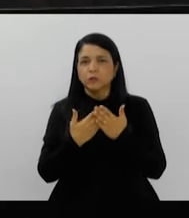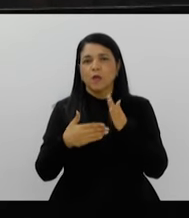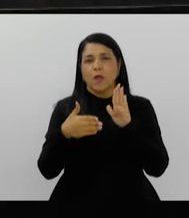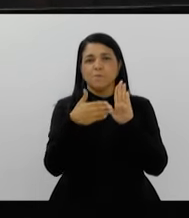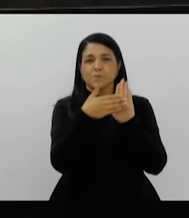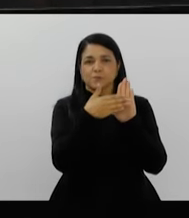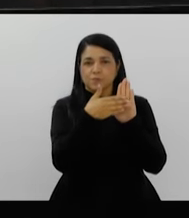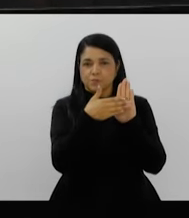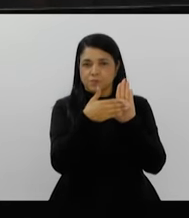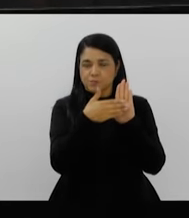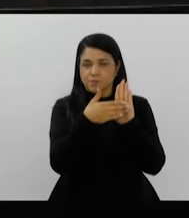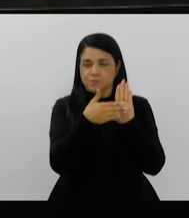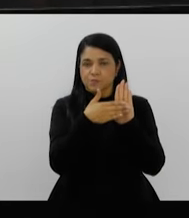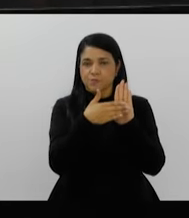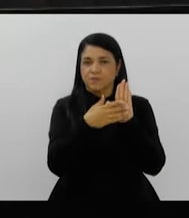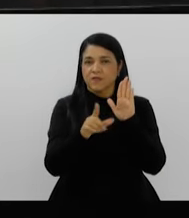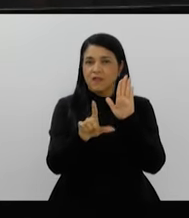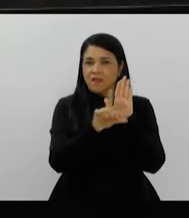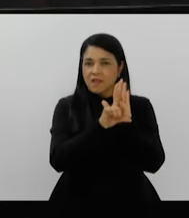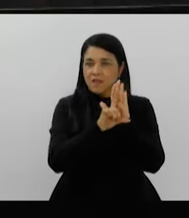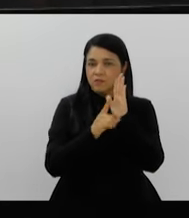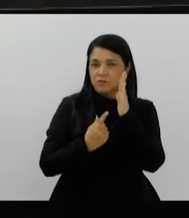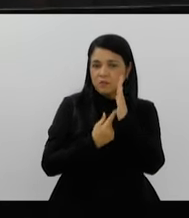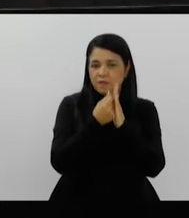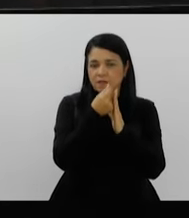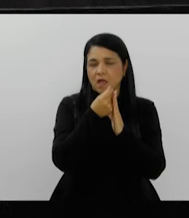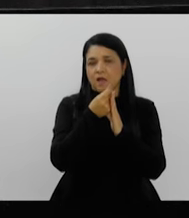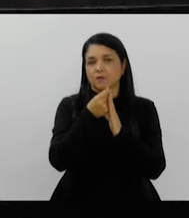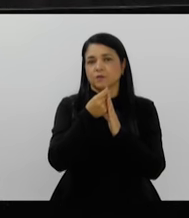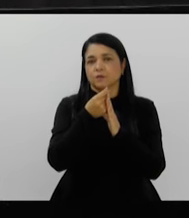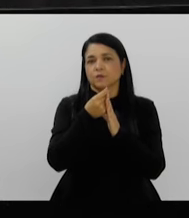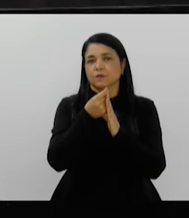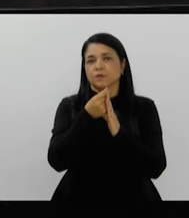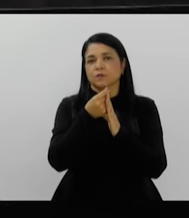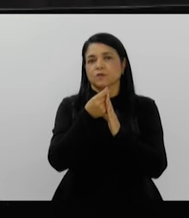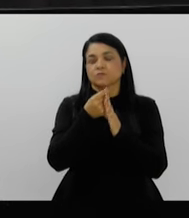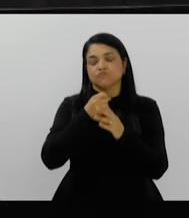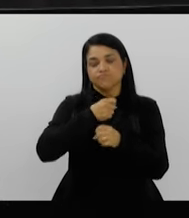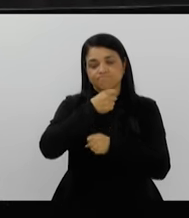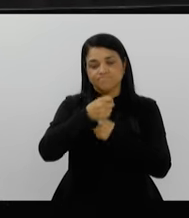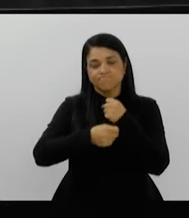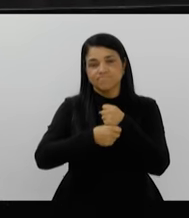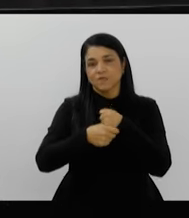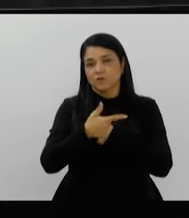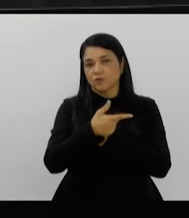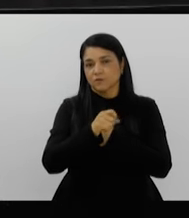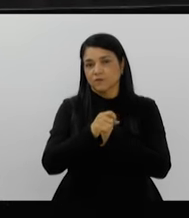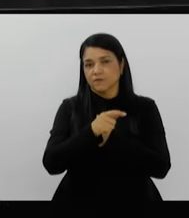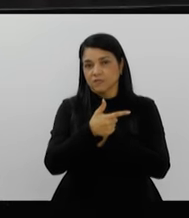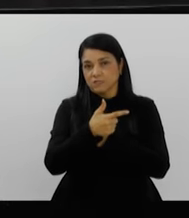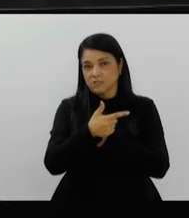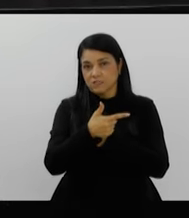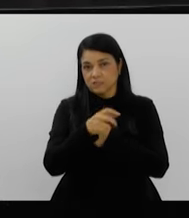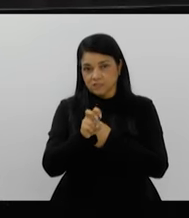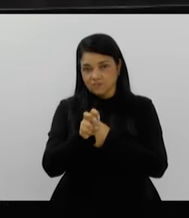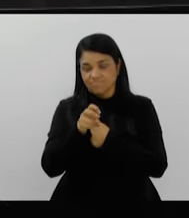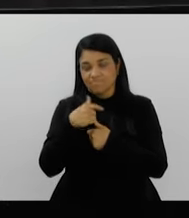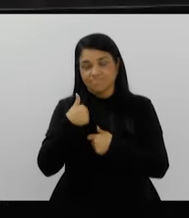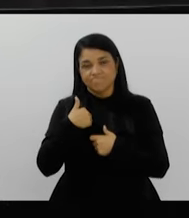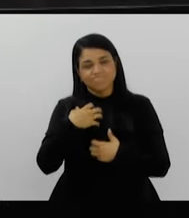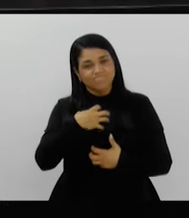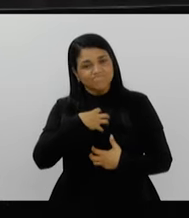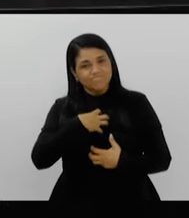proposta de lei orçamentária para esses próximos anos, nos causa